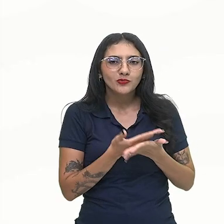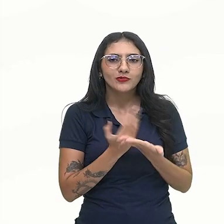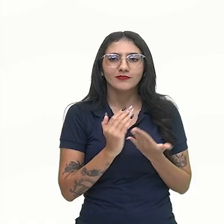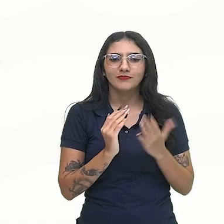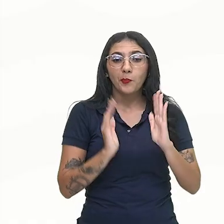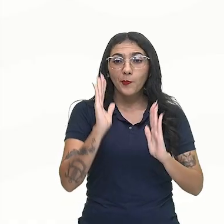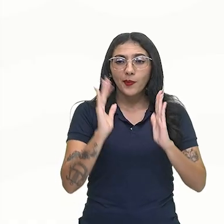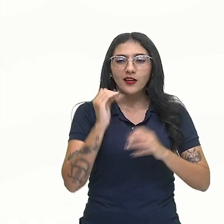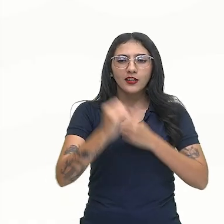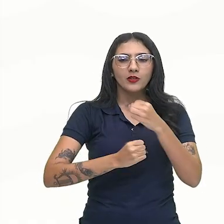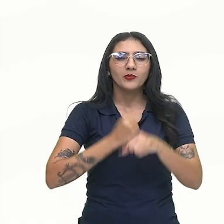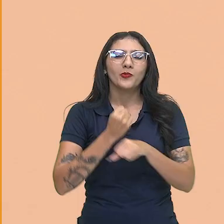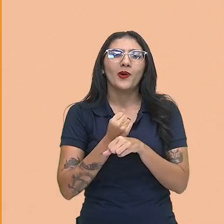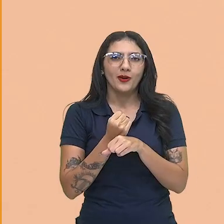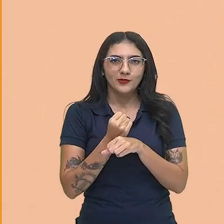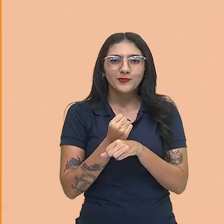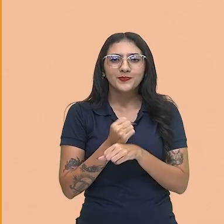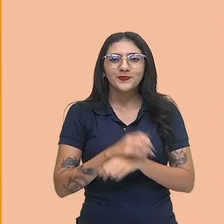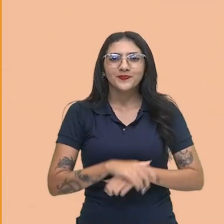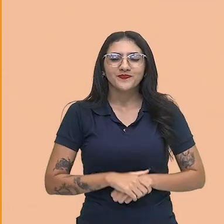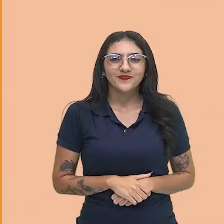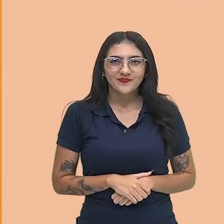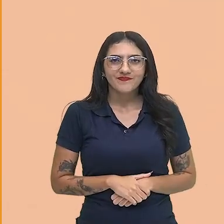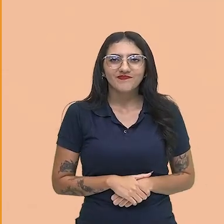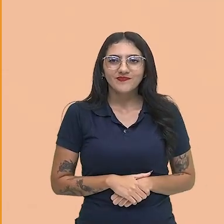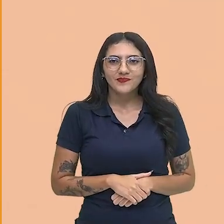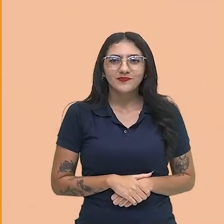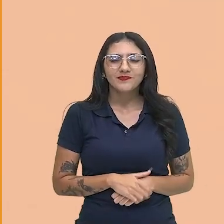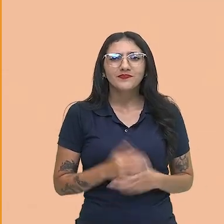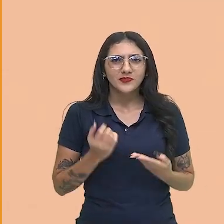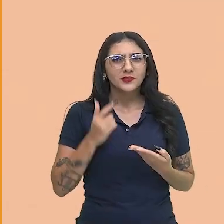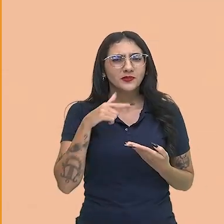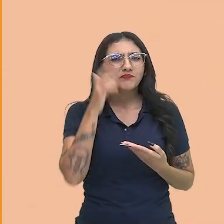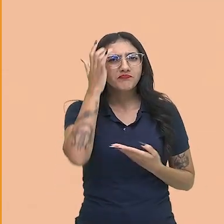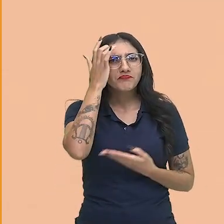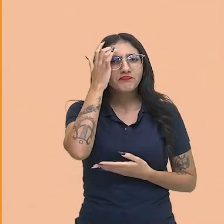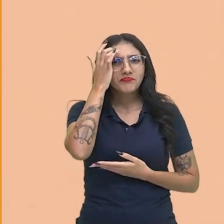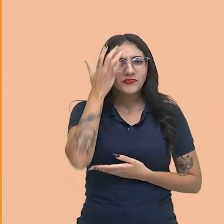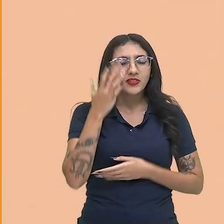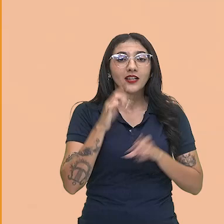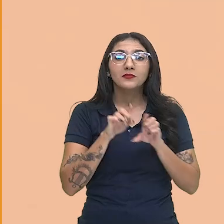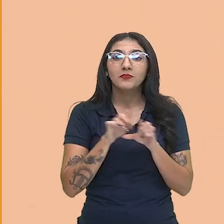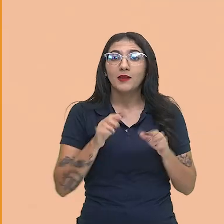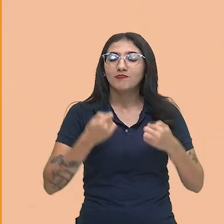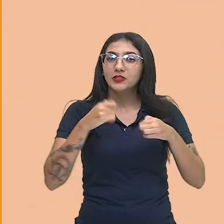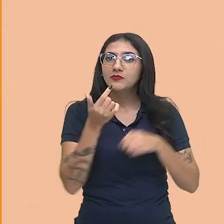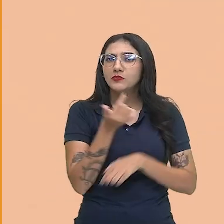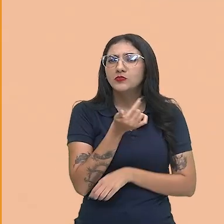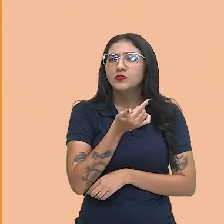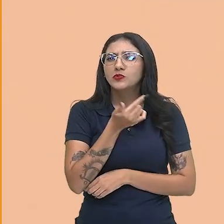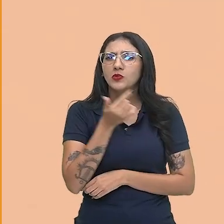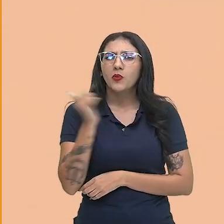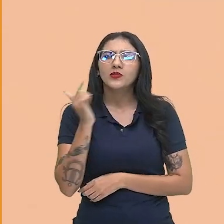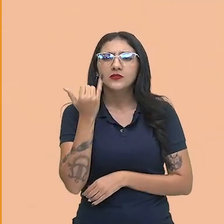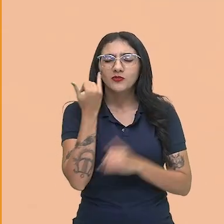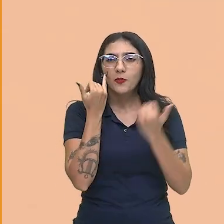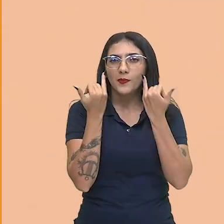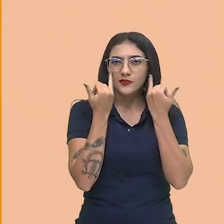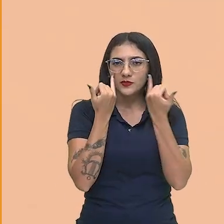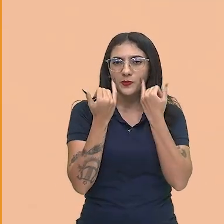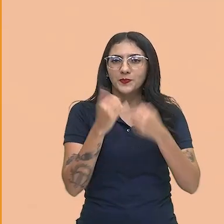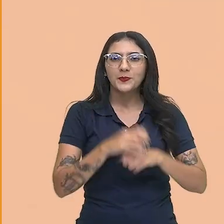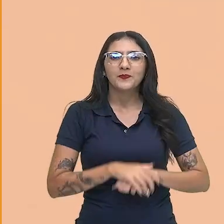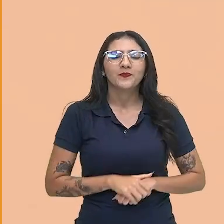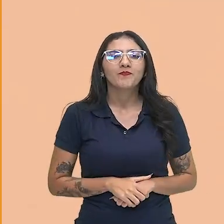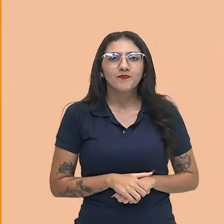de 2023. Muito claro, muito bom, mas temos que avançar. E por que é